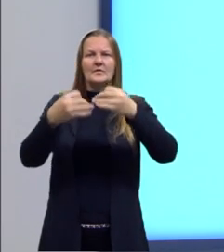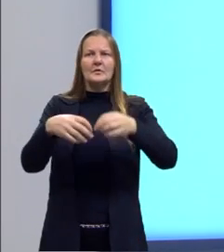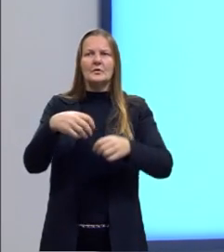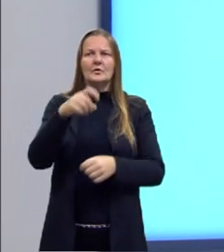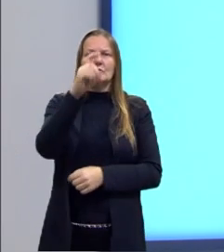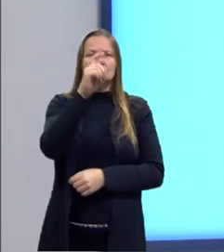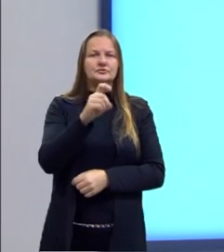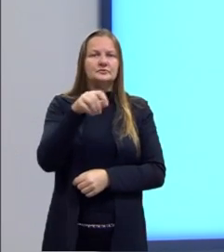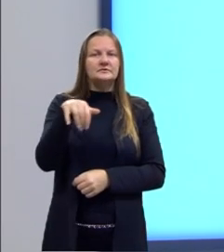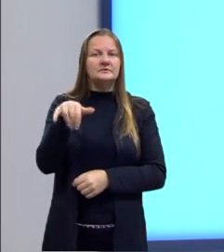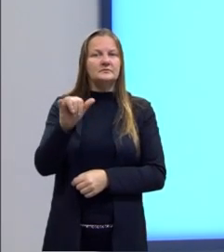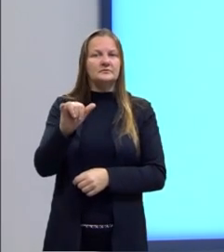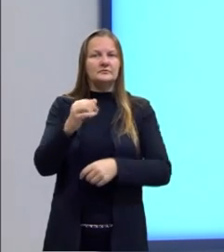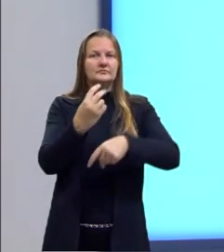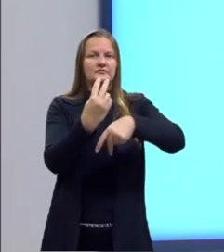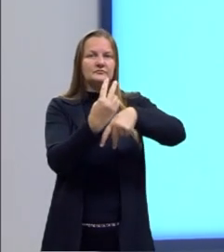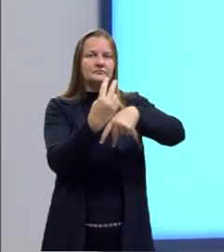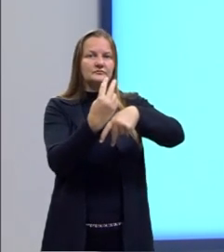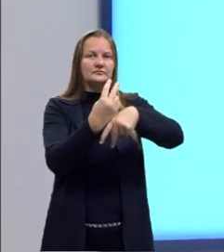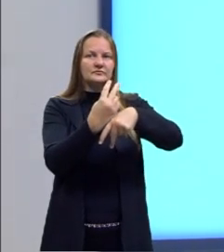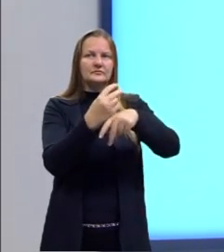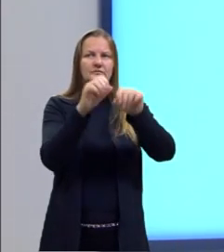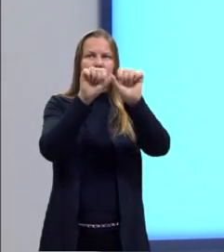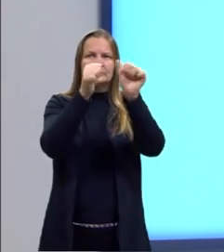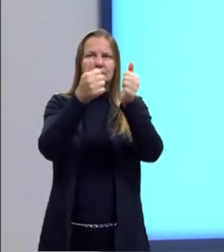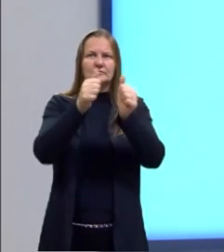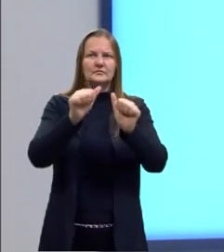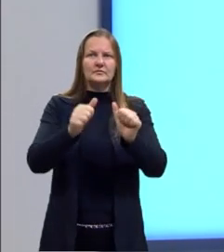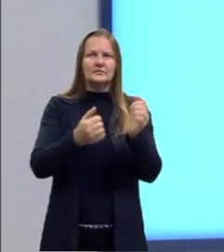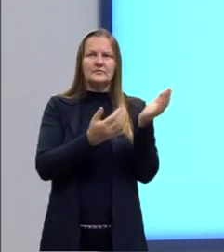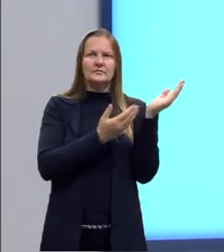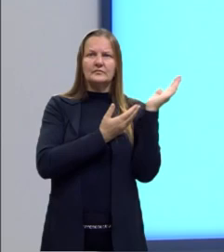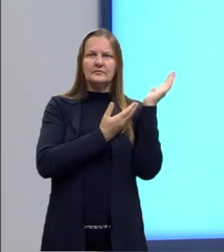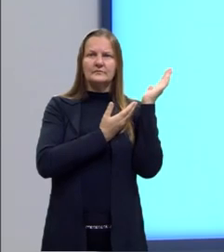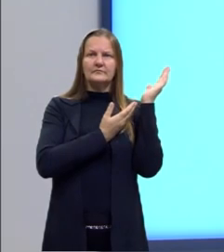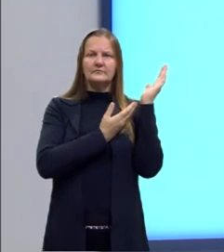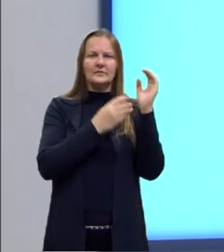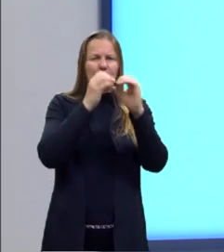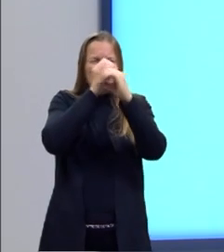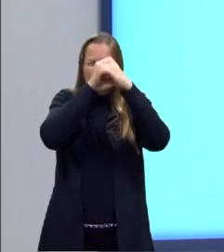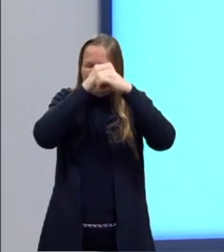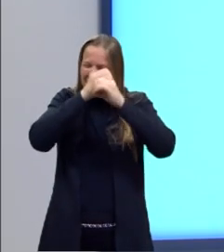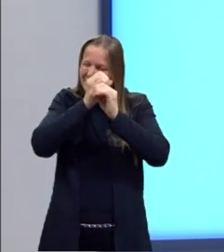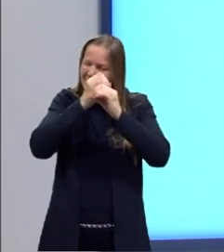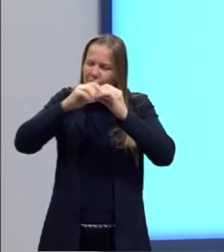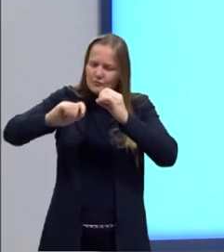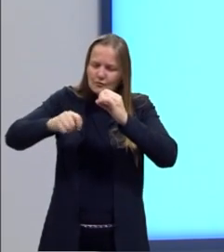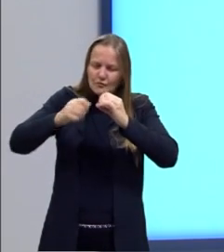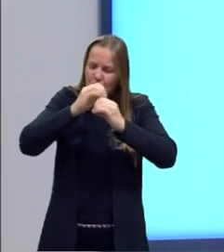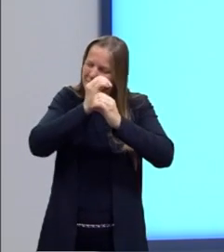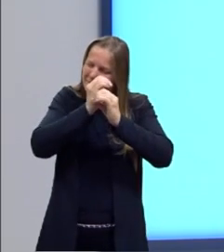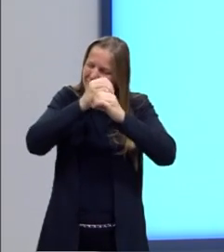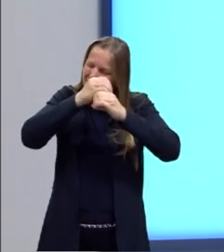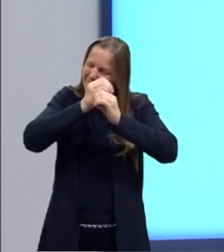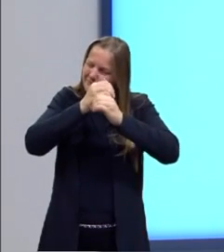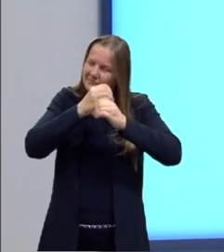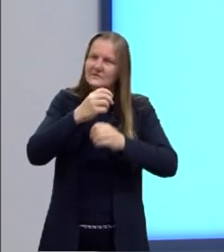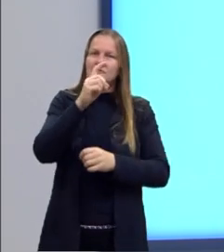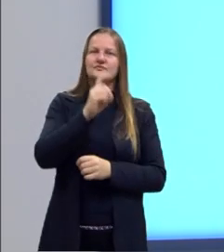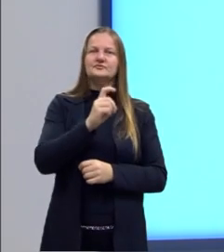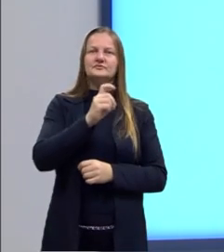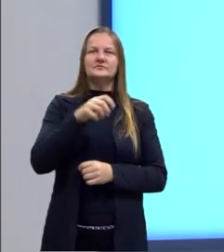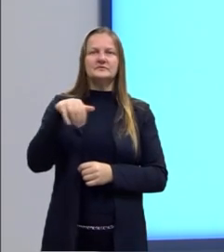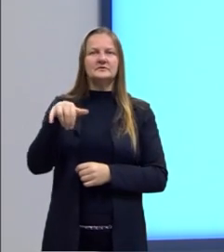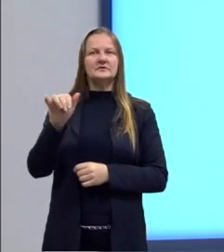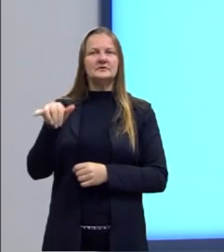o que é o x e y tá então aqui é uma imagem uma fotografia no microscópio certo então aqui o cromossomo x